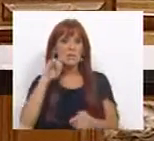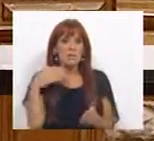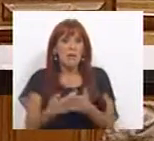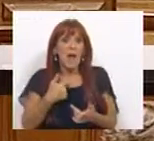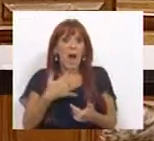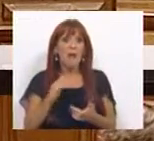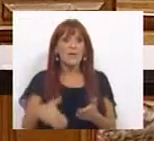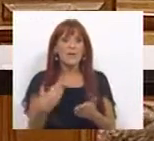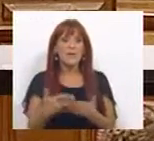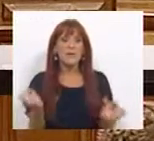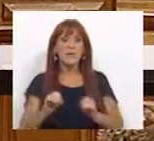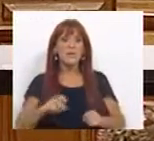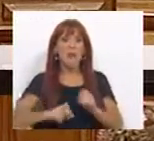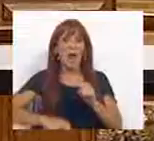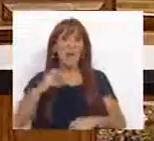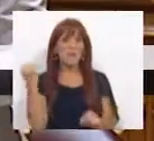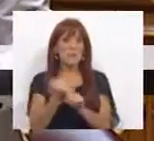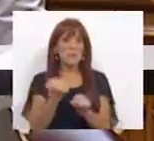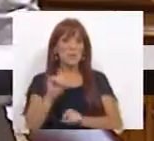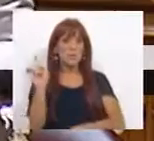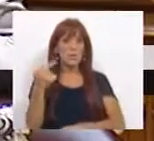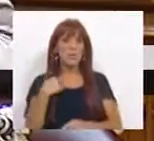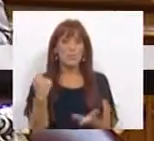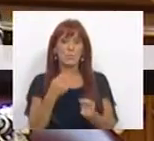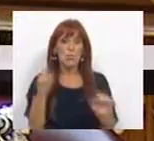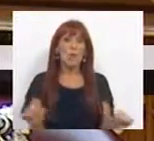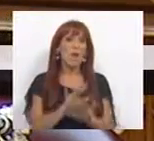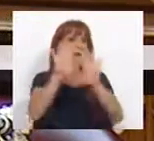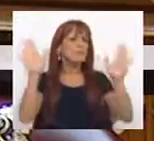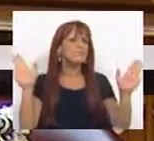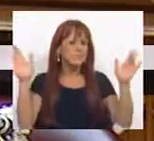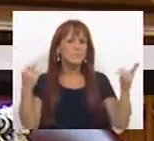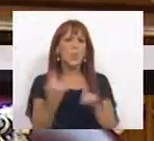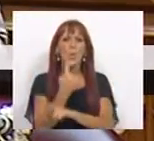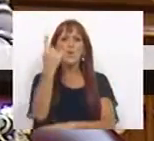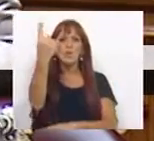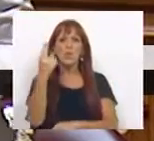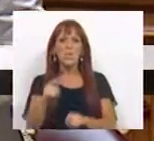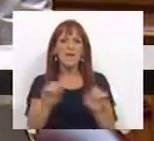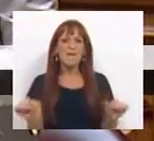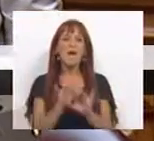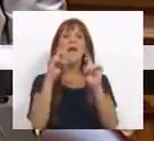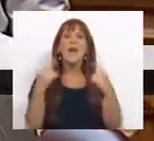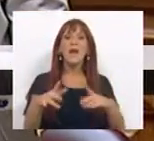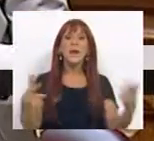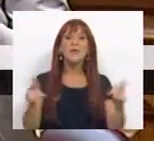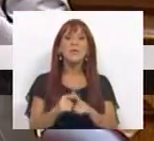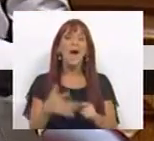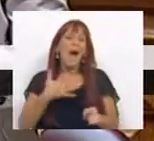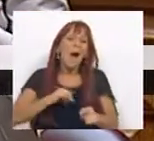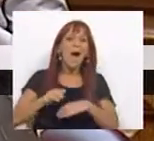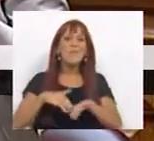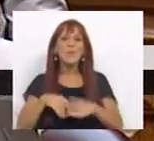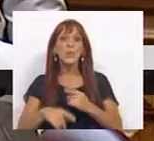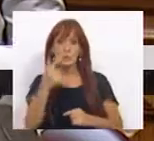que queriam garantir, era que ninguém enriquecesse a trabalhar. Deixaram isso muito claro, mas há uma coisa também que ficou clara, é que queriam